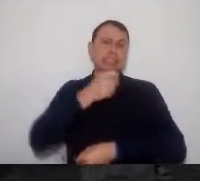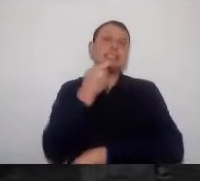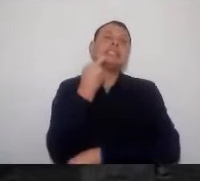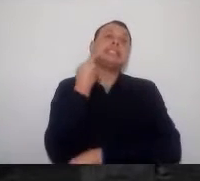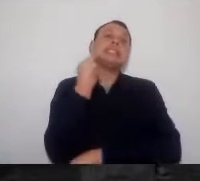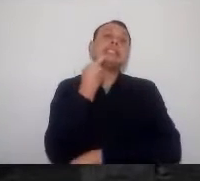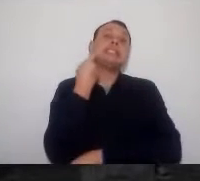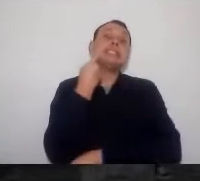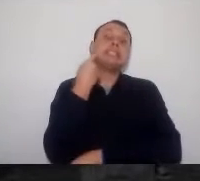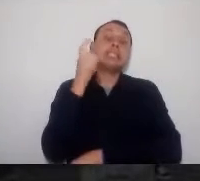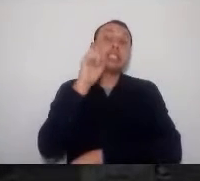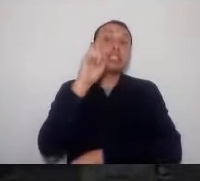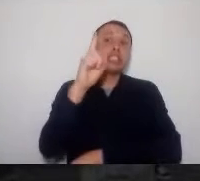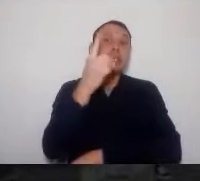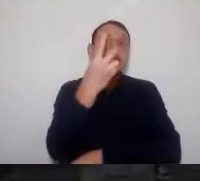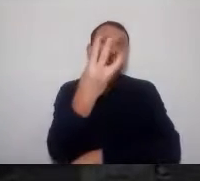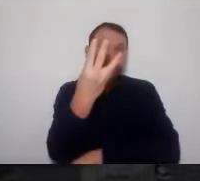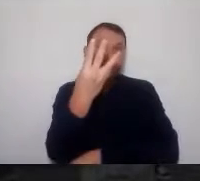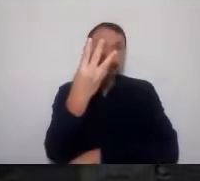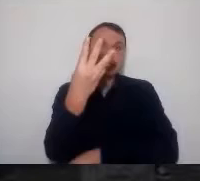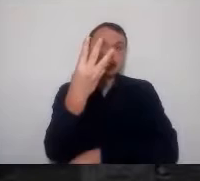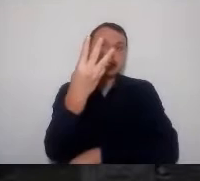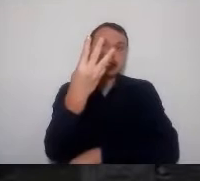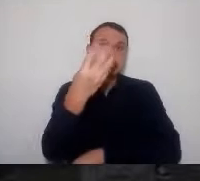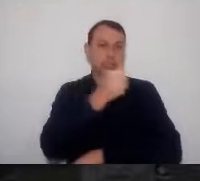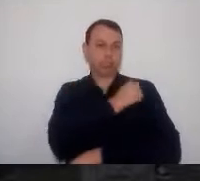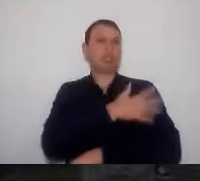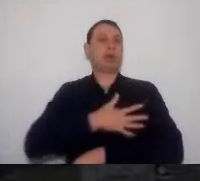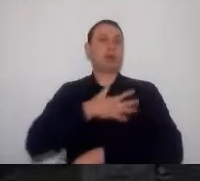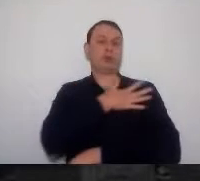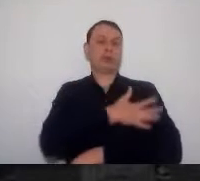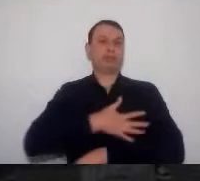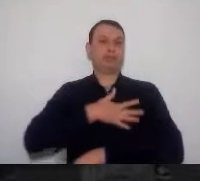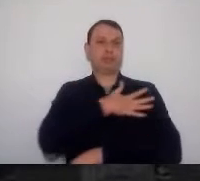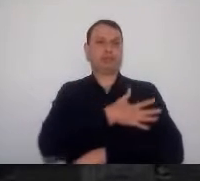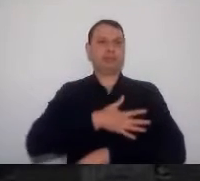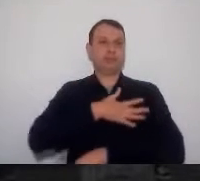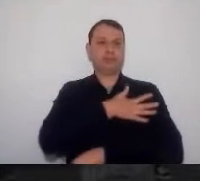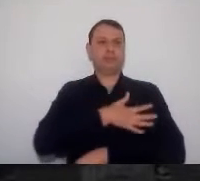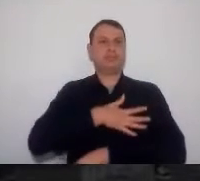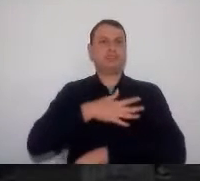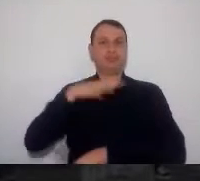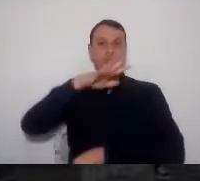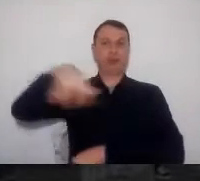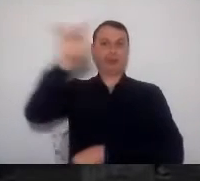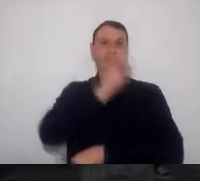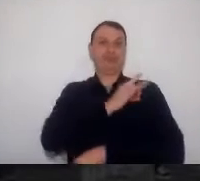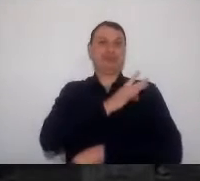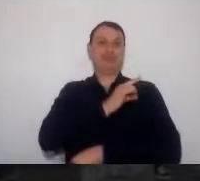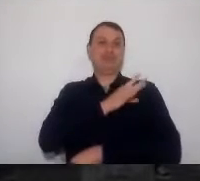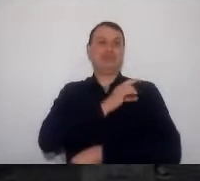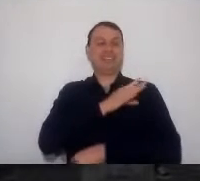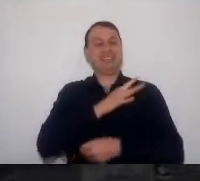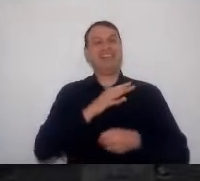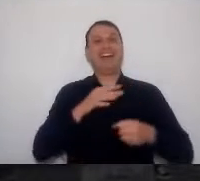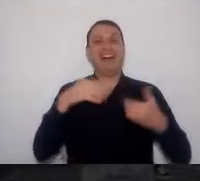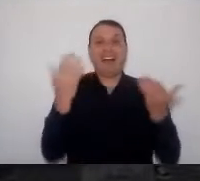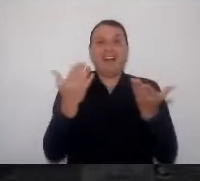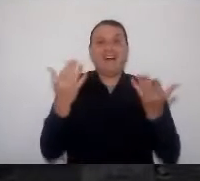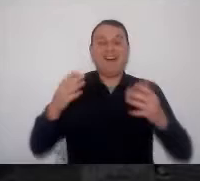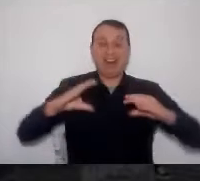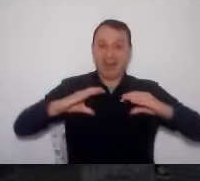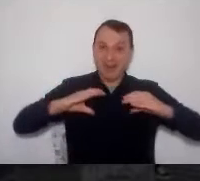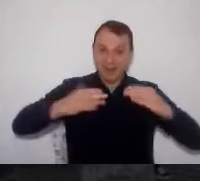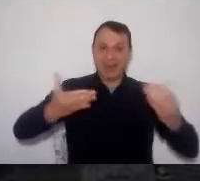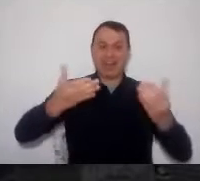a superação de uma superstição, é demonstração de uma coragem que ao longo da